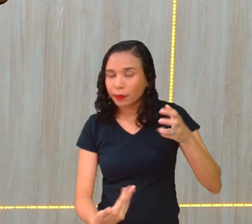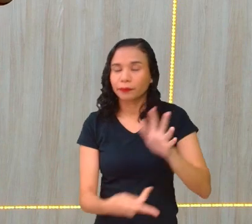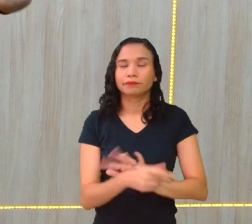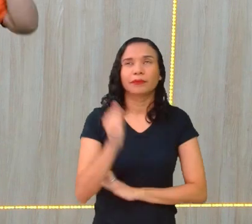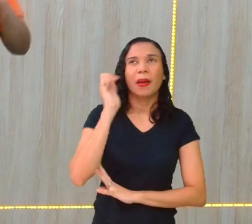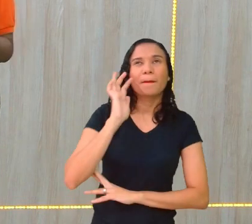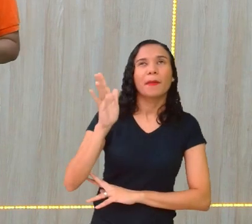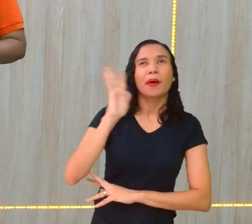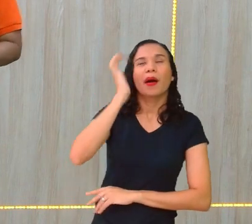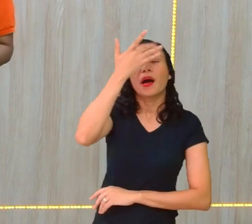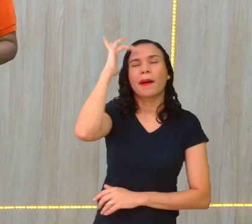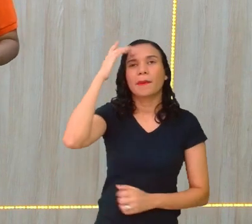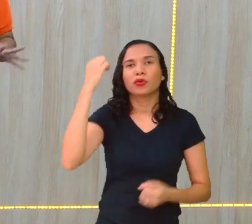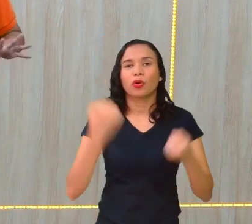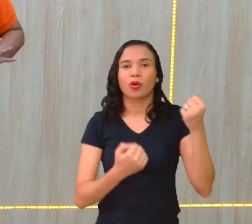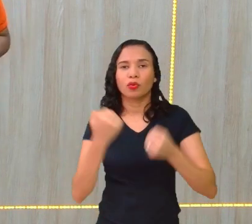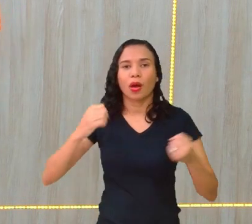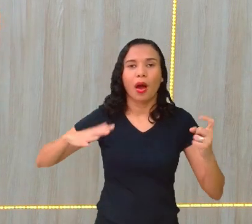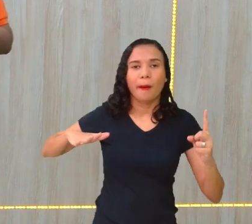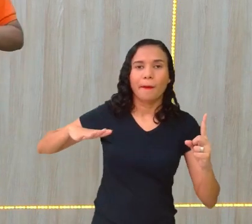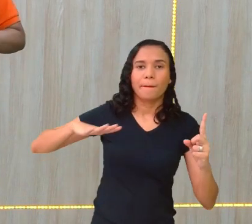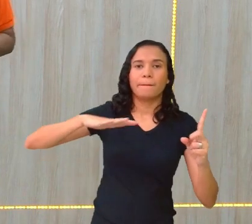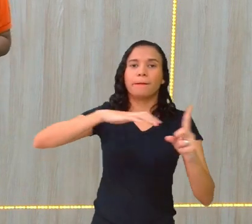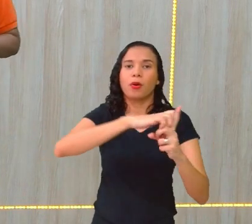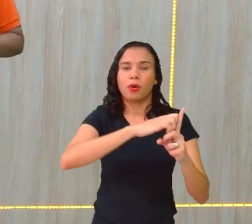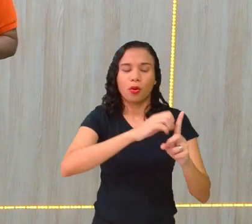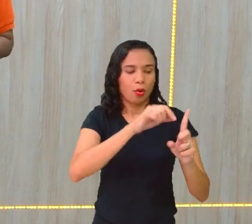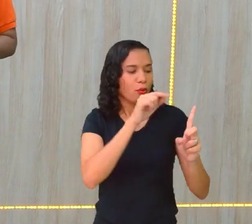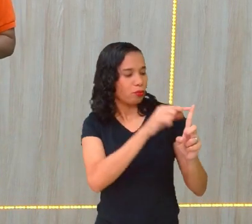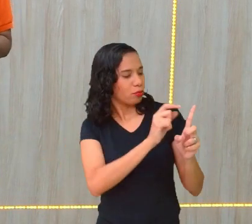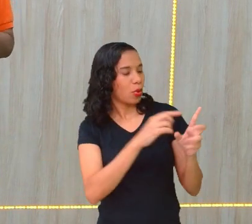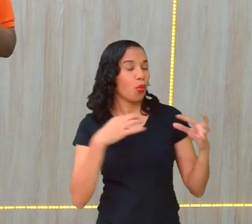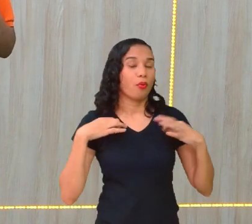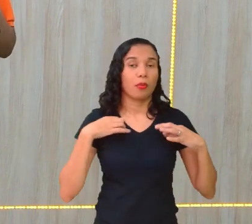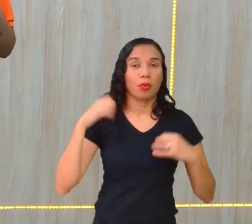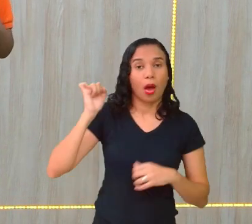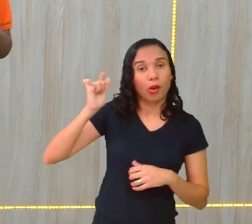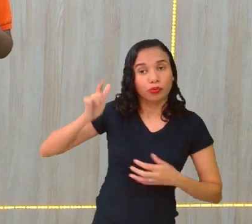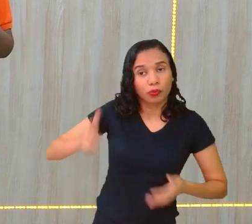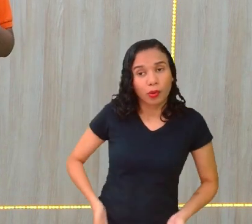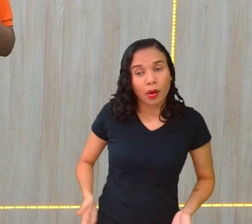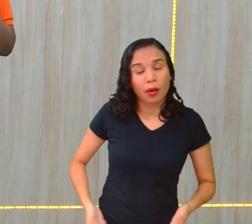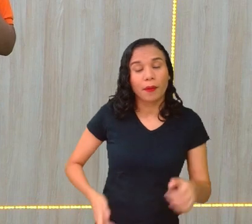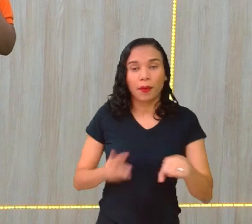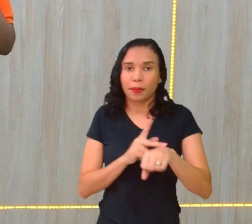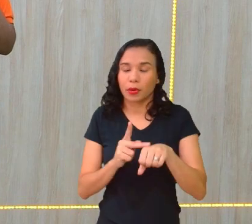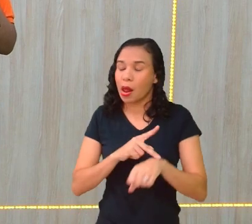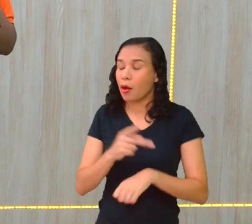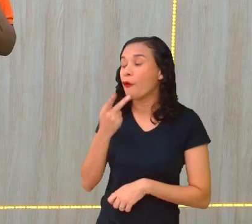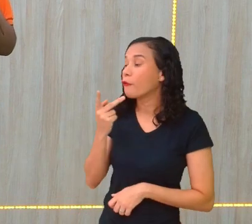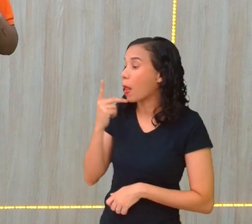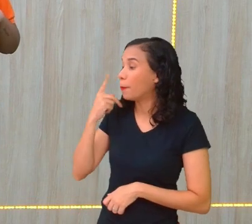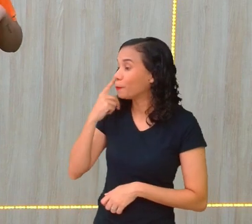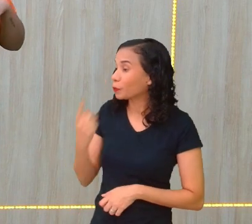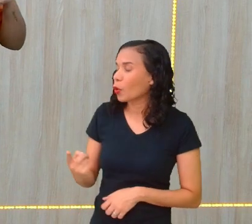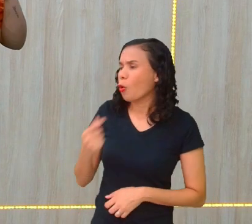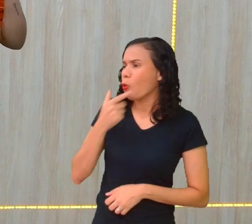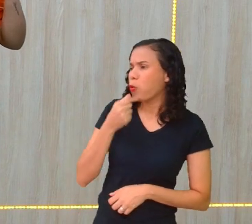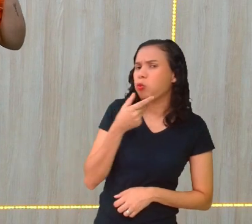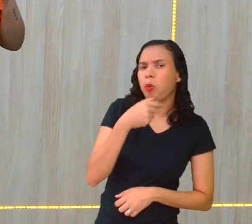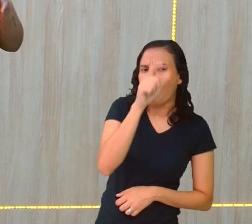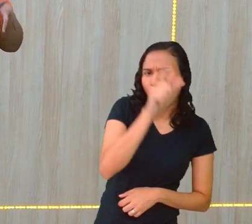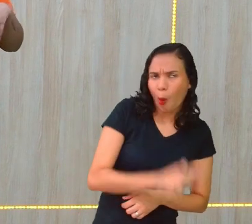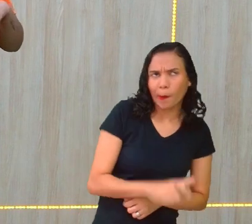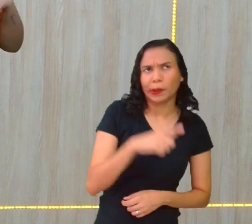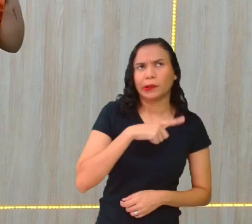que a pessoa atropelada vestia uma blusa azul e uma calça preta. Então, eu vou dizer, olha, fulano de tal,